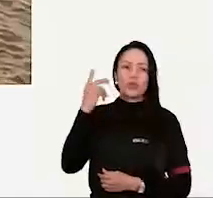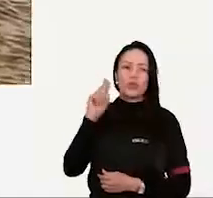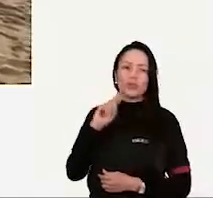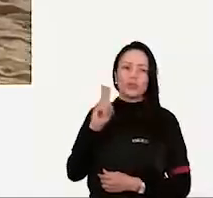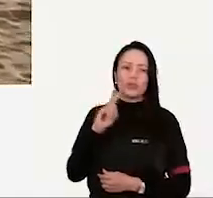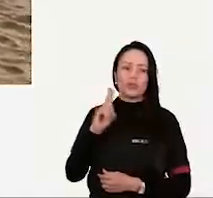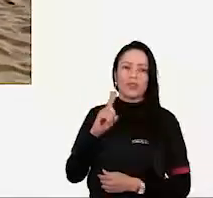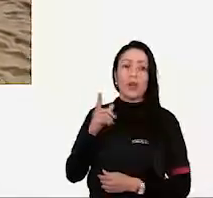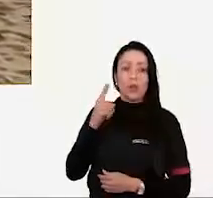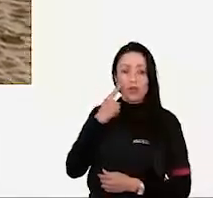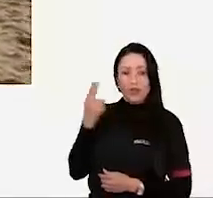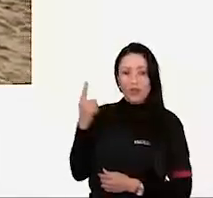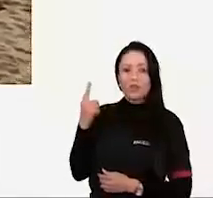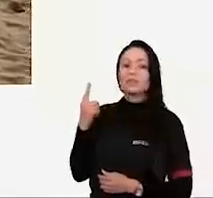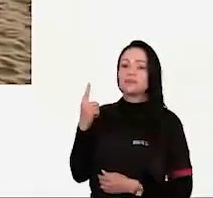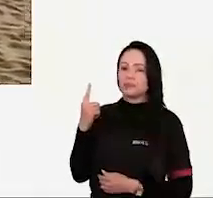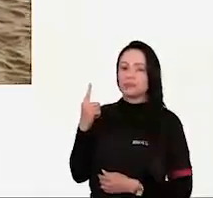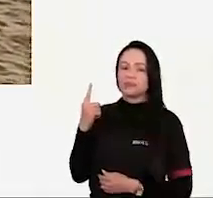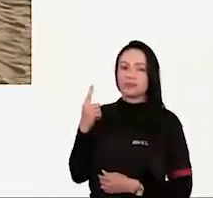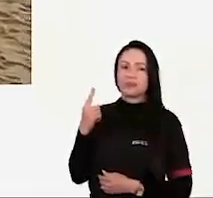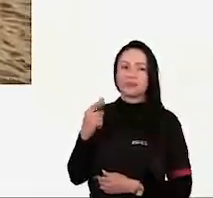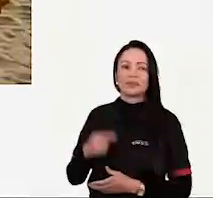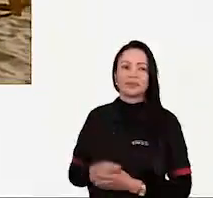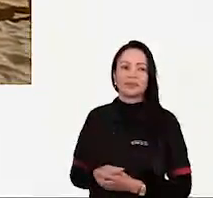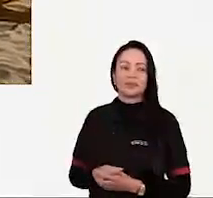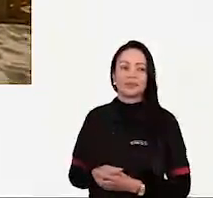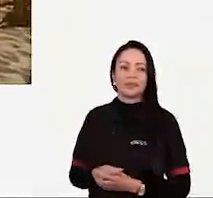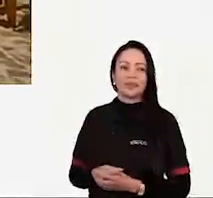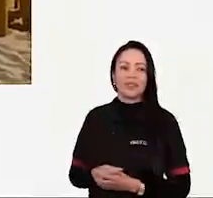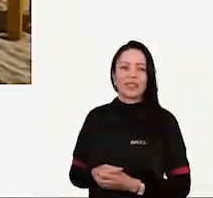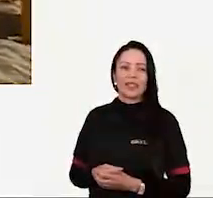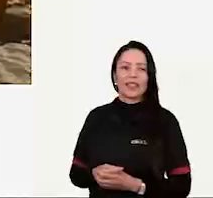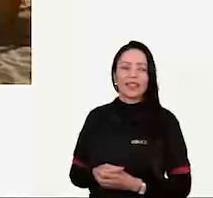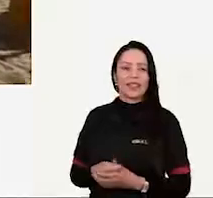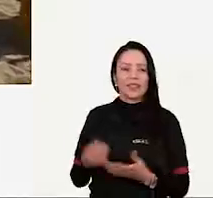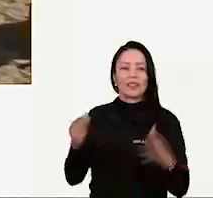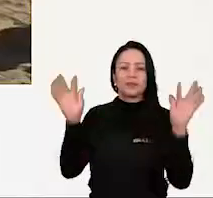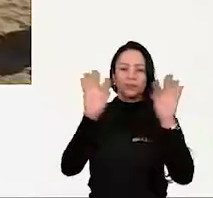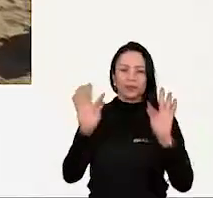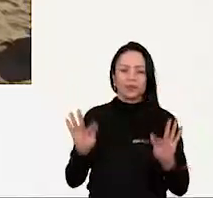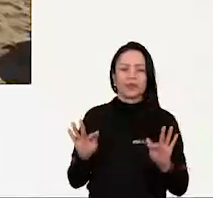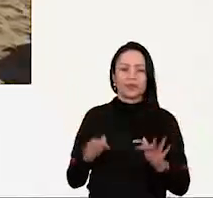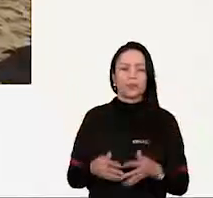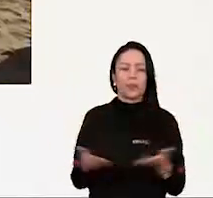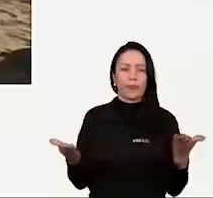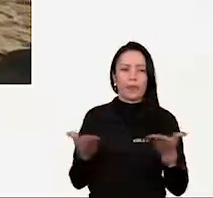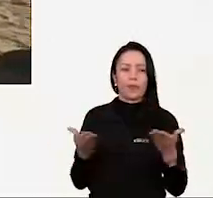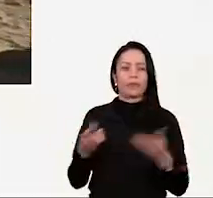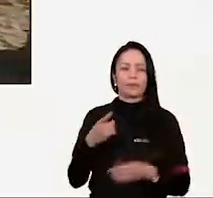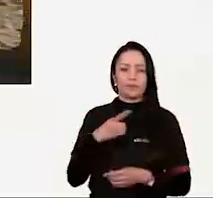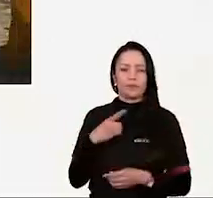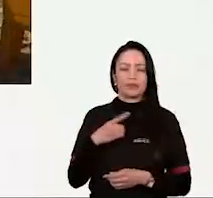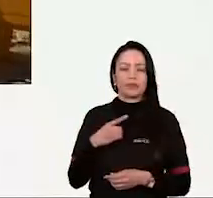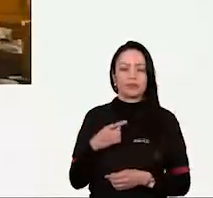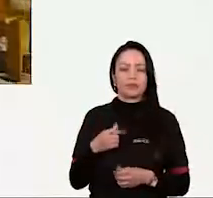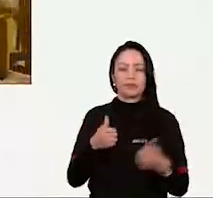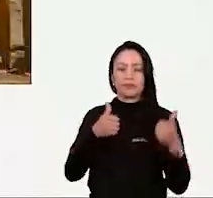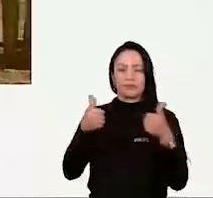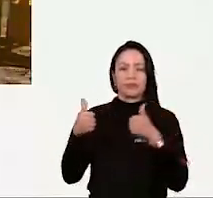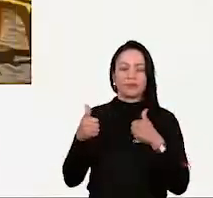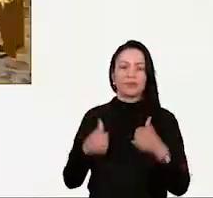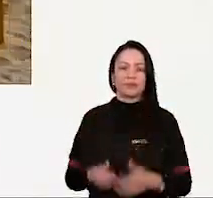para a esquerda, ainda olhando um pouquinho para a direita, é quase um drift, e está feliz da vida. E hoje ele está